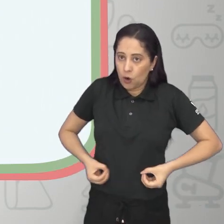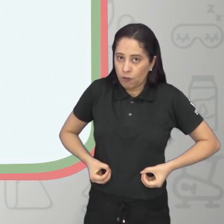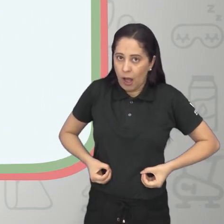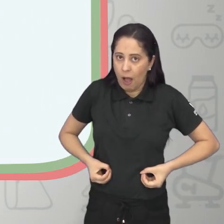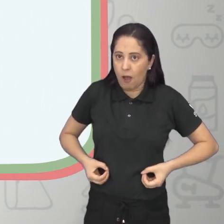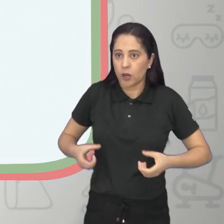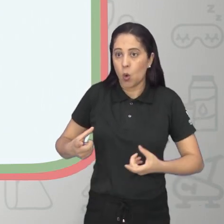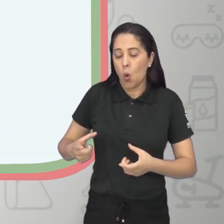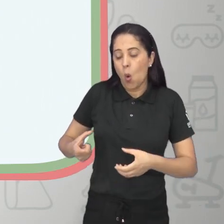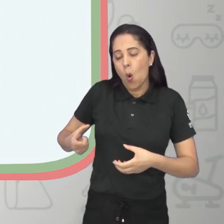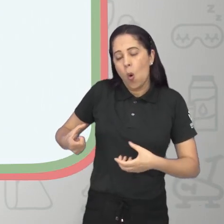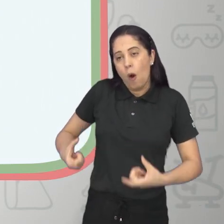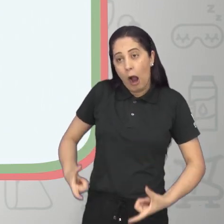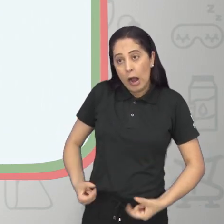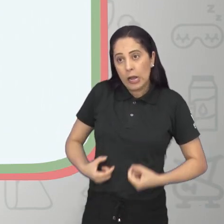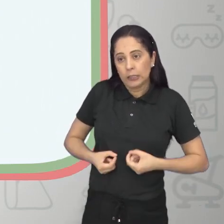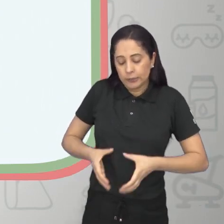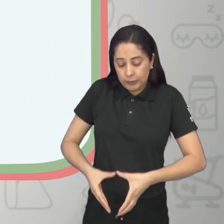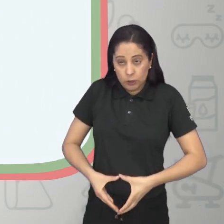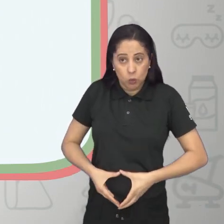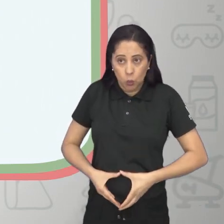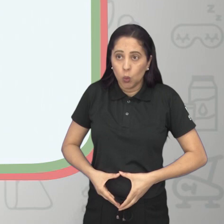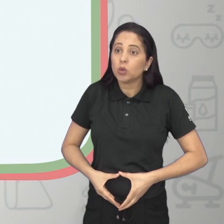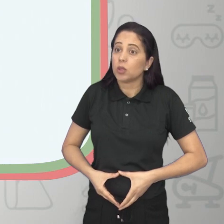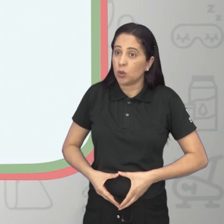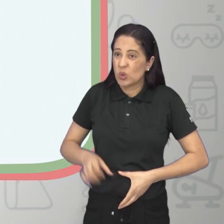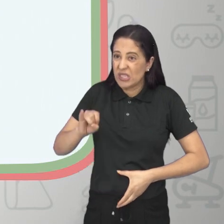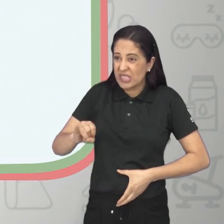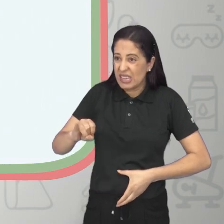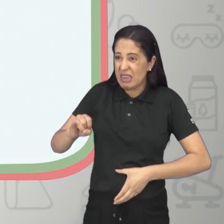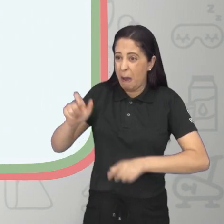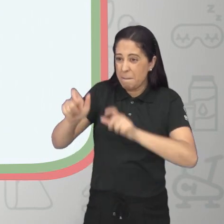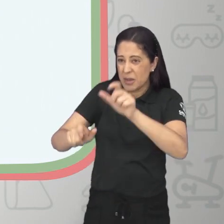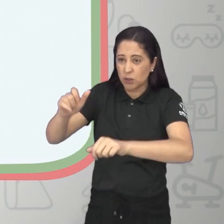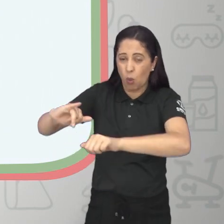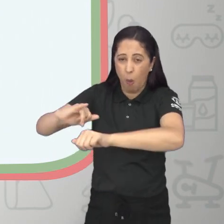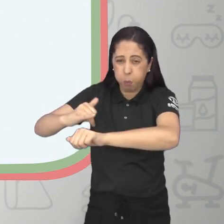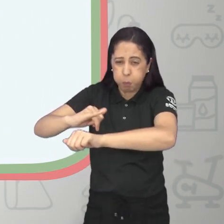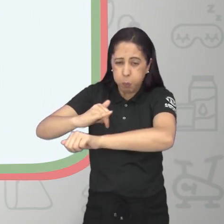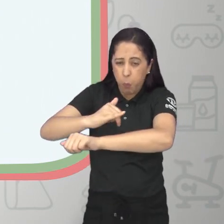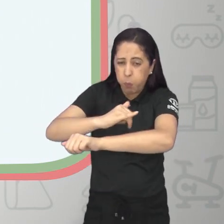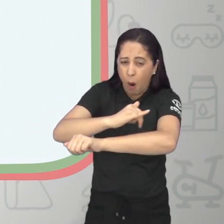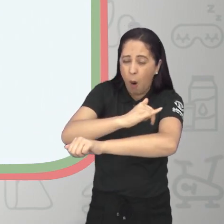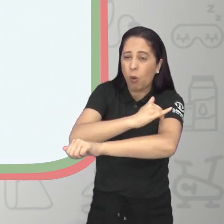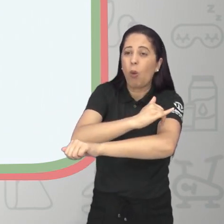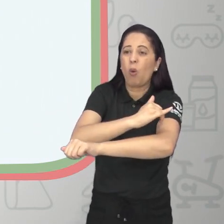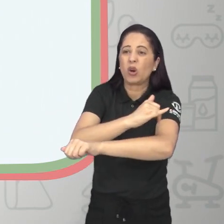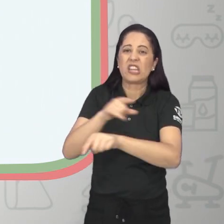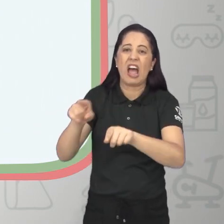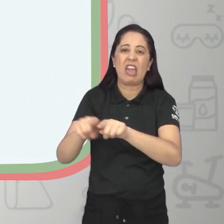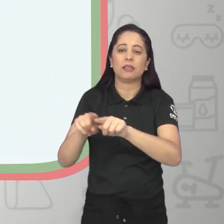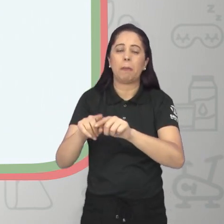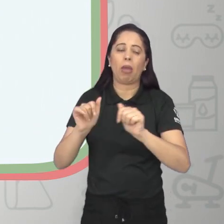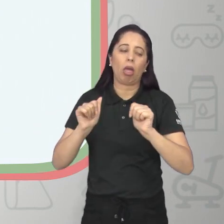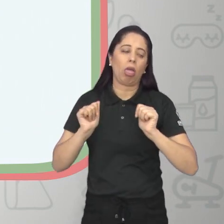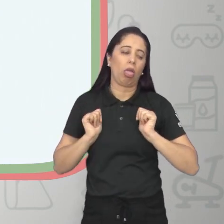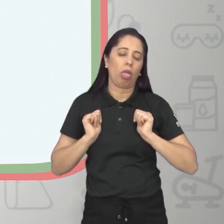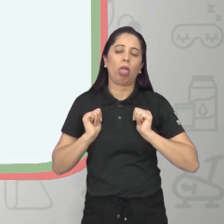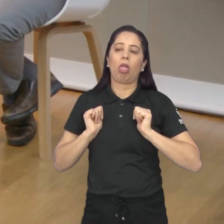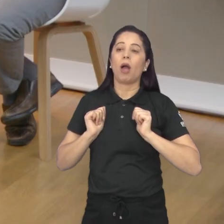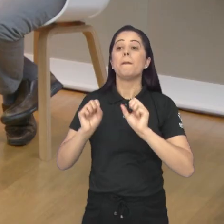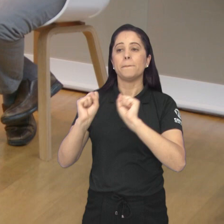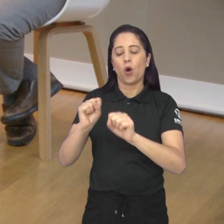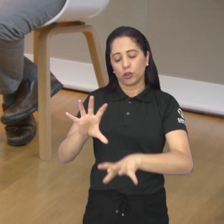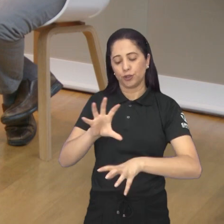útero, próstata. Então, assim, a obesidade e sedentarismo, né, que caminham Sim. juntas, também tem